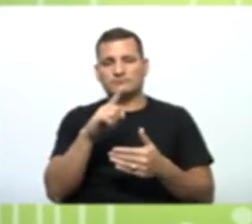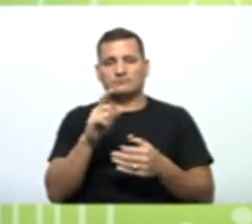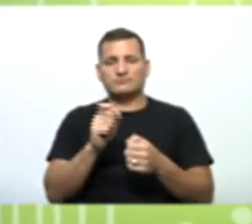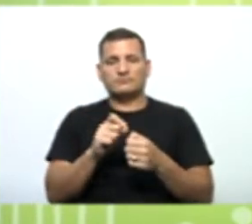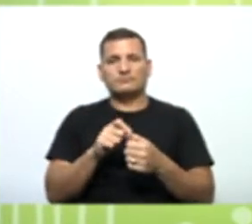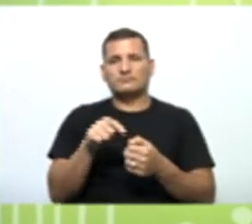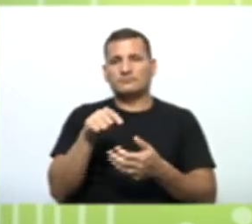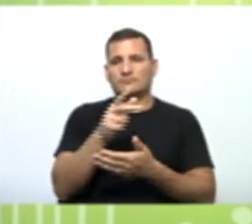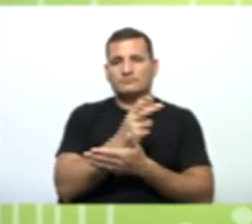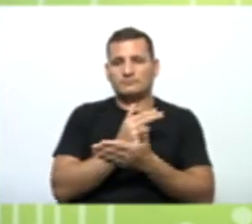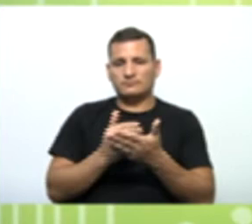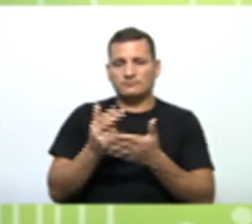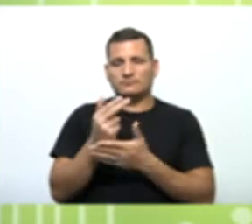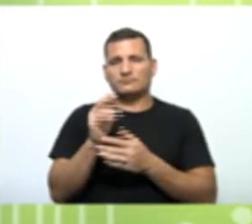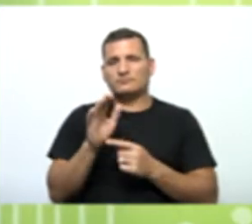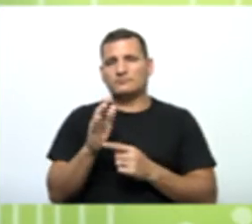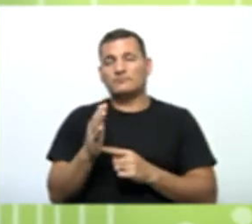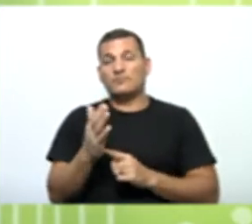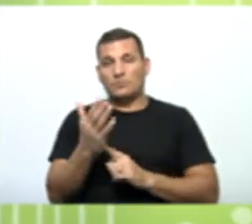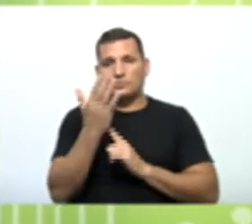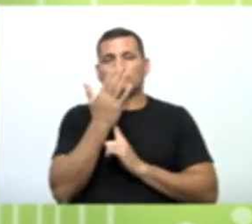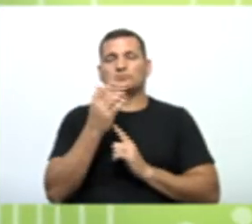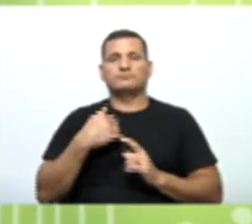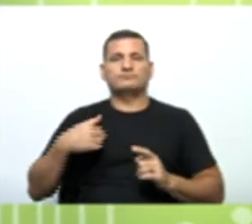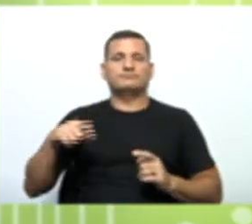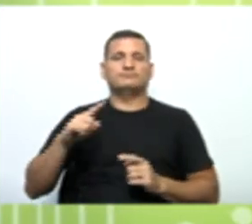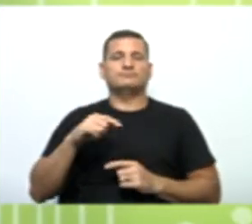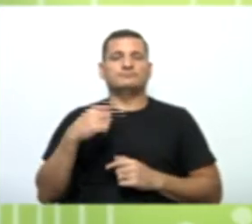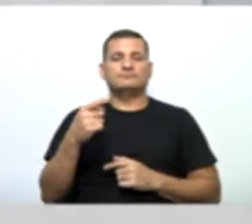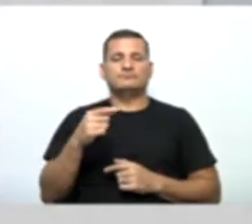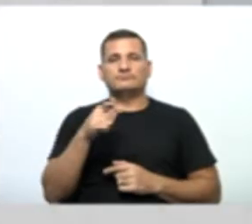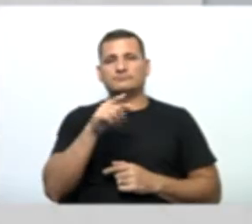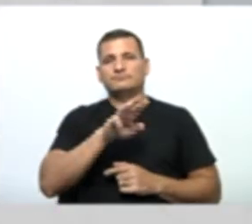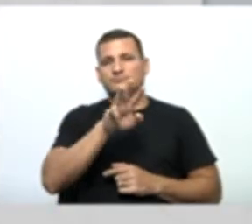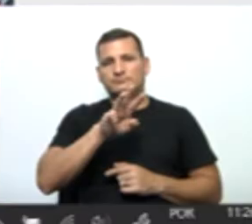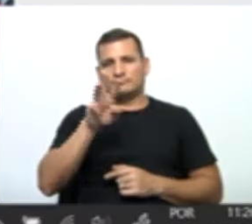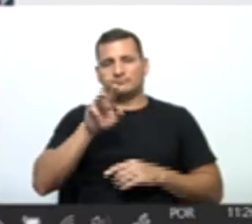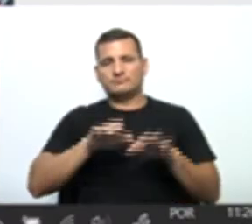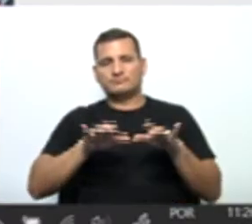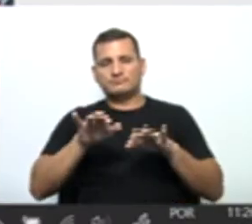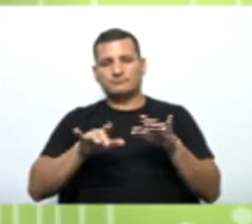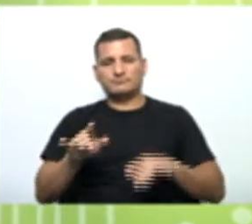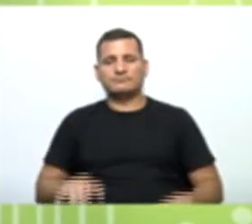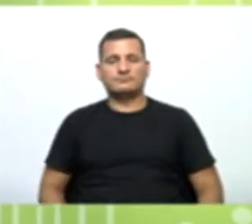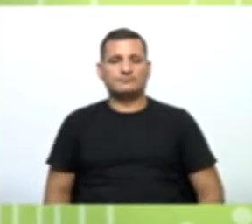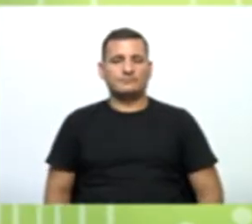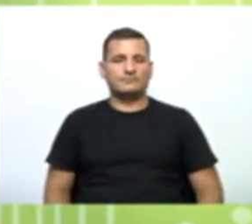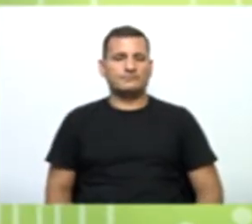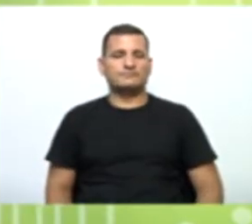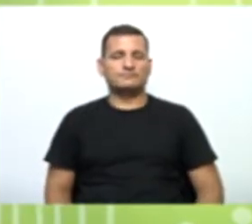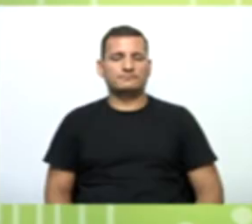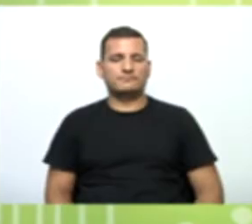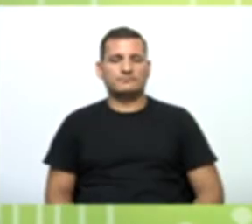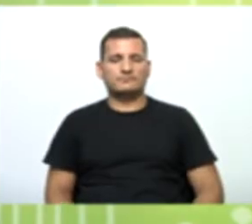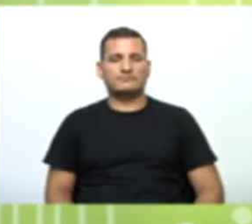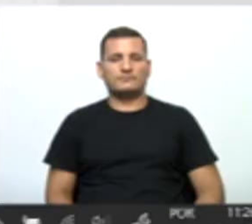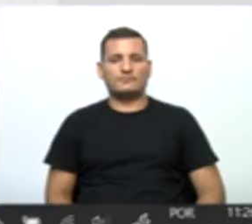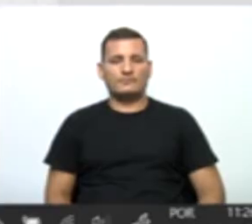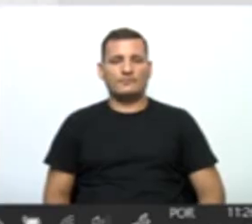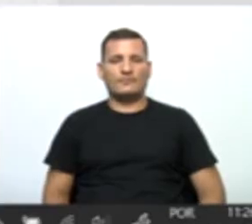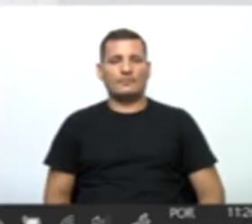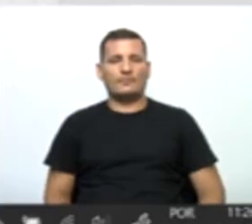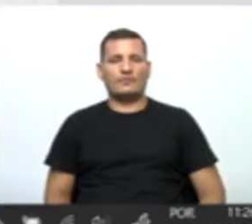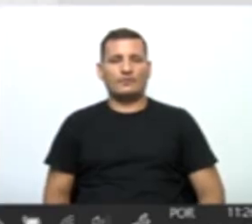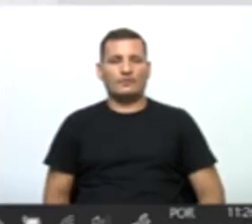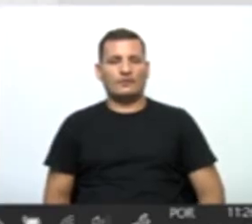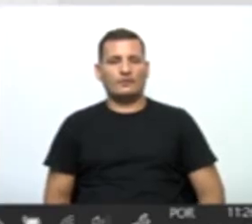esse layout e vão mostrar para a gente. Ó, vocês vão acessar esse site aqui, ó. É um exemplo